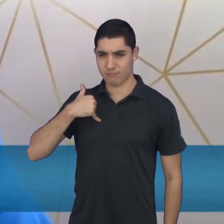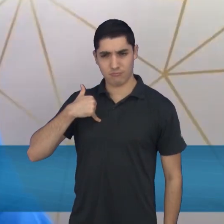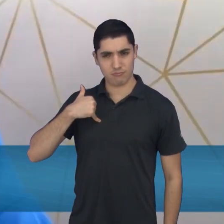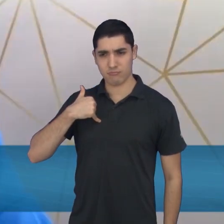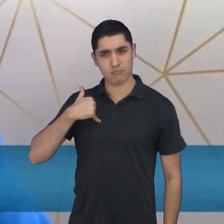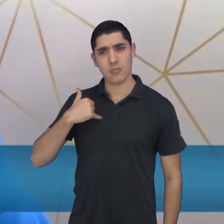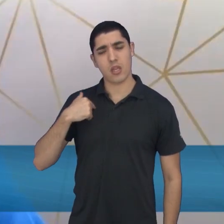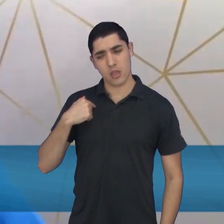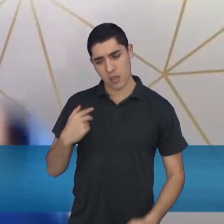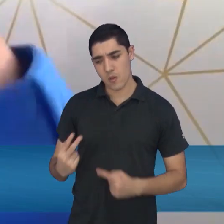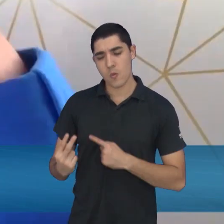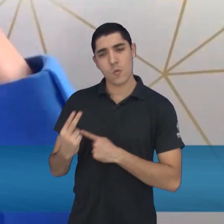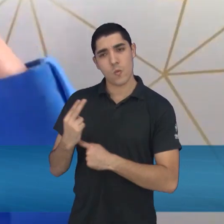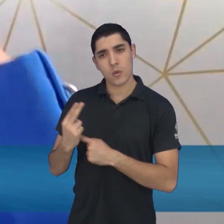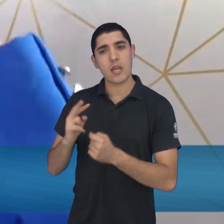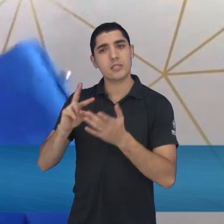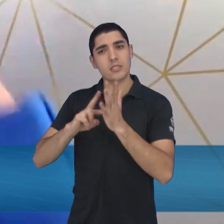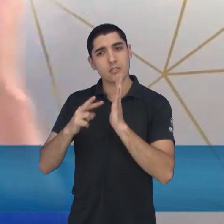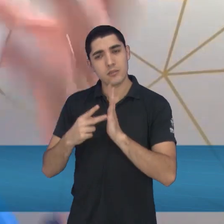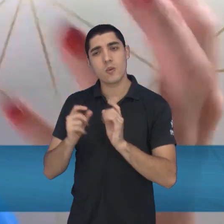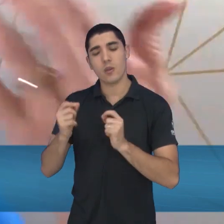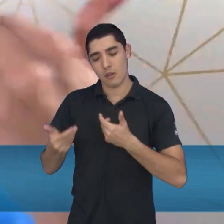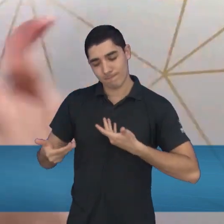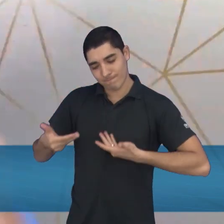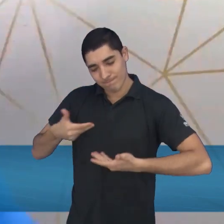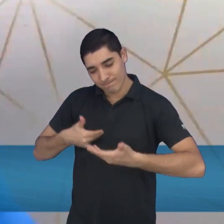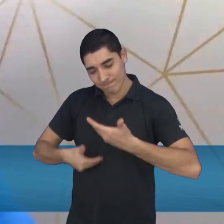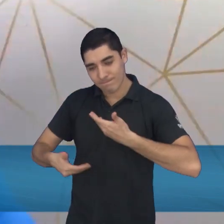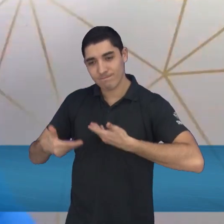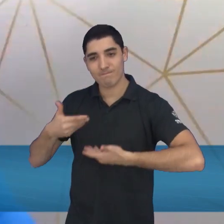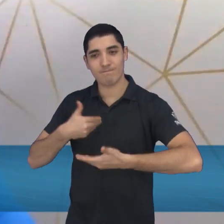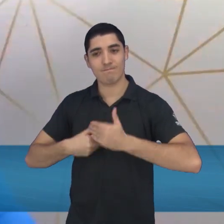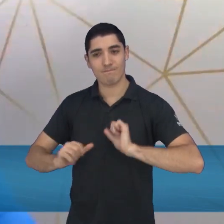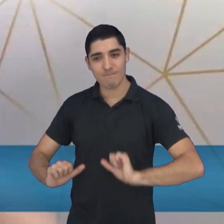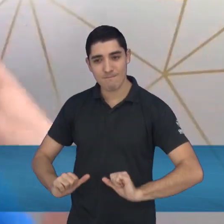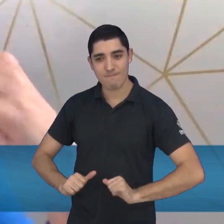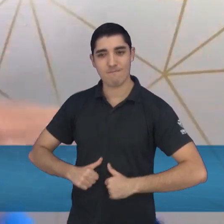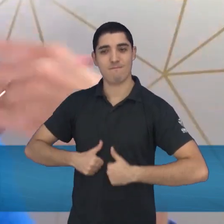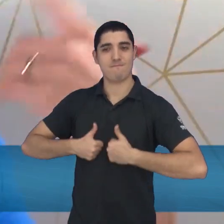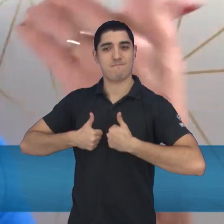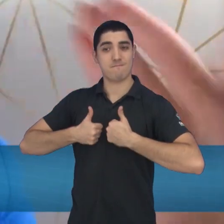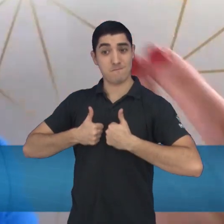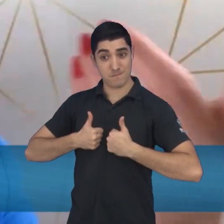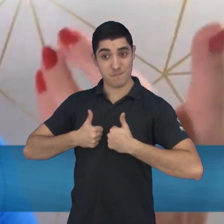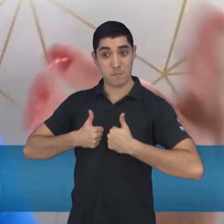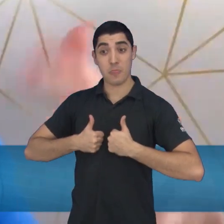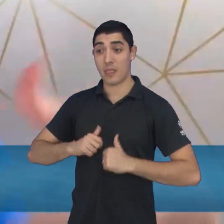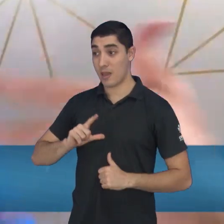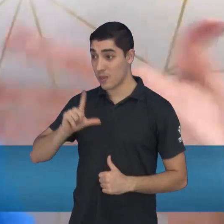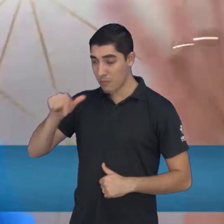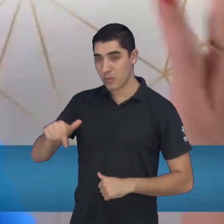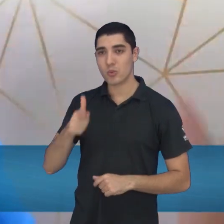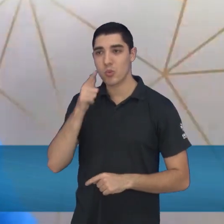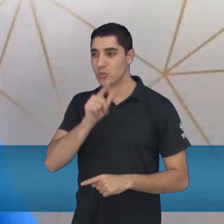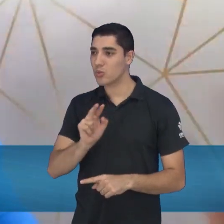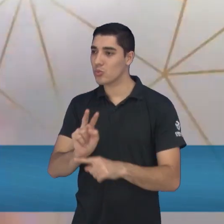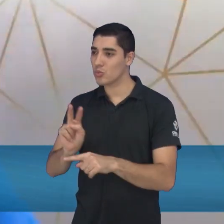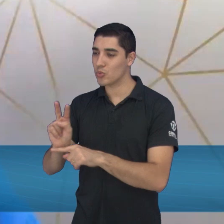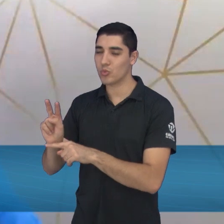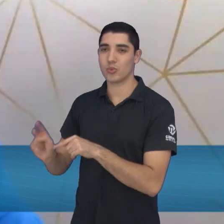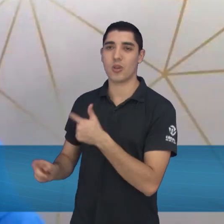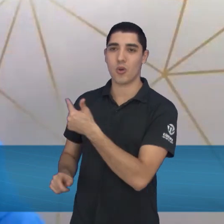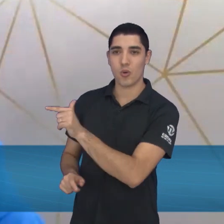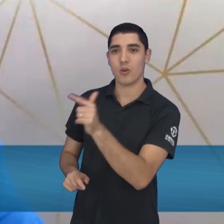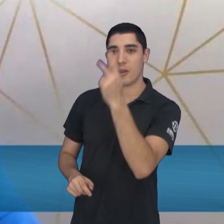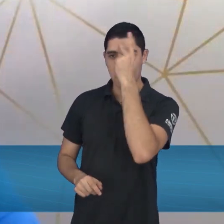mãe se cuida primeiro, ela também, nesse autocuidado, ela está pensando nos filhos, que eu não posso dar aquilo